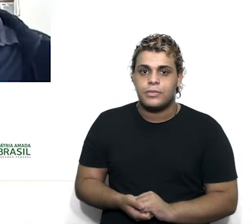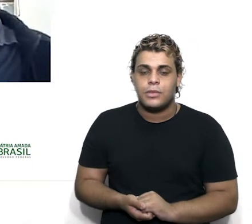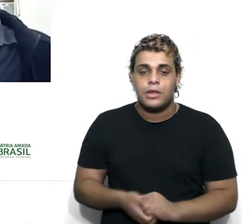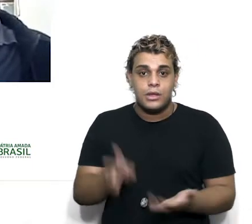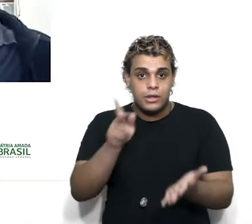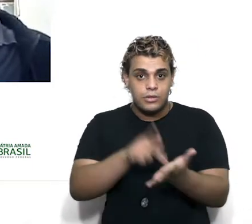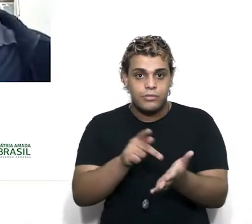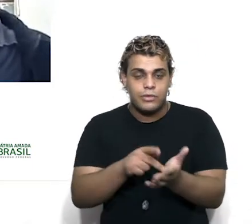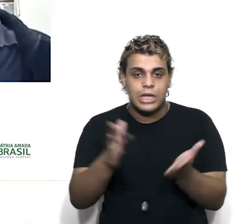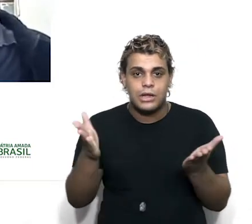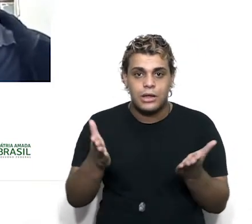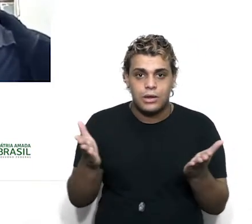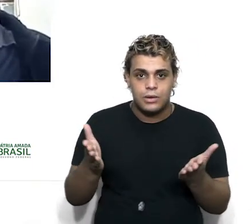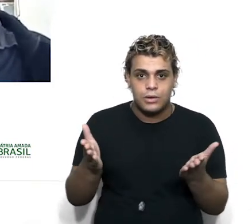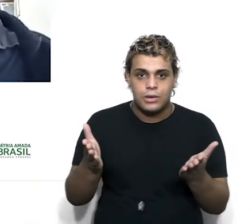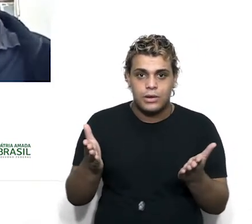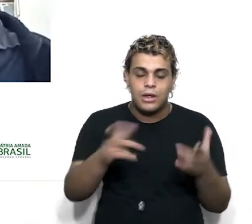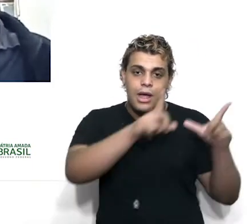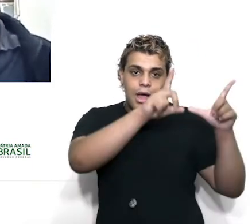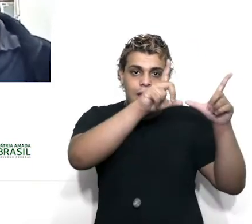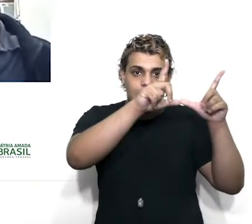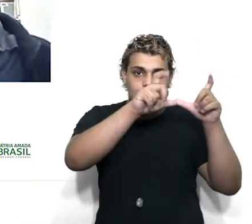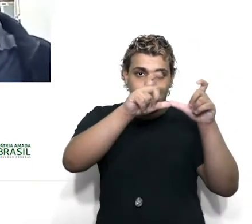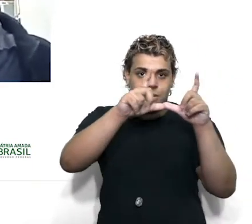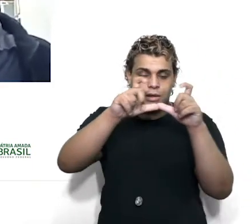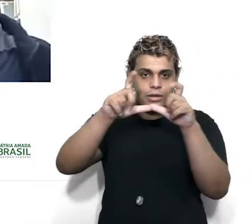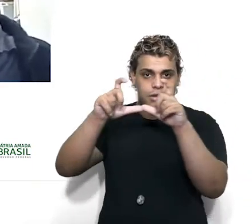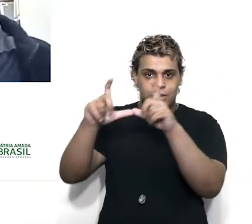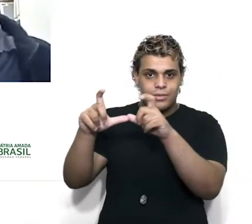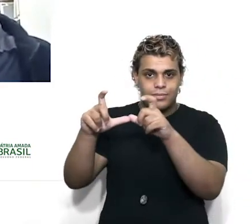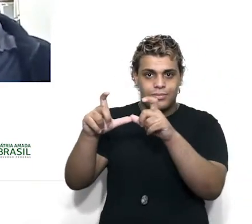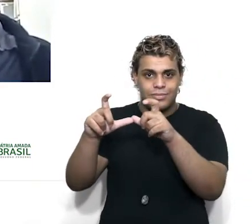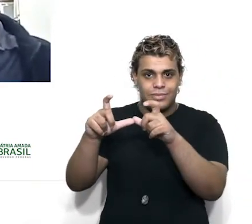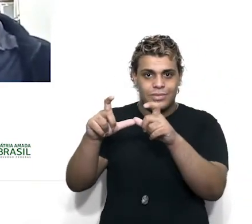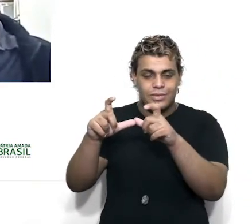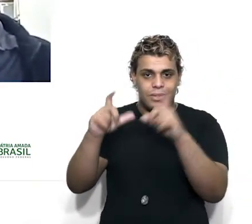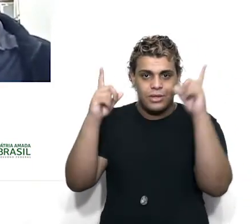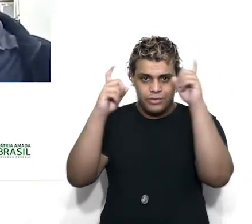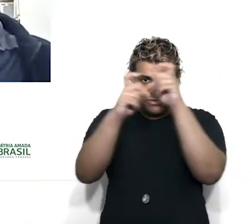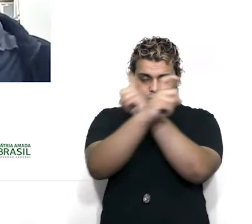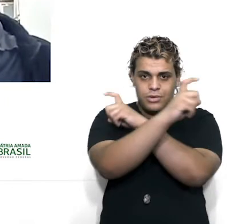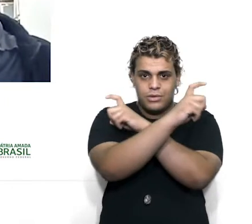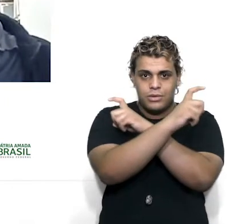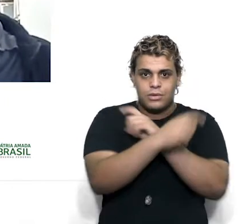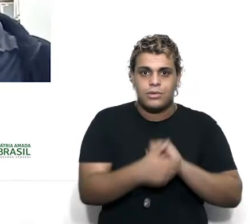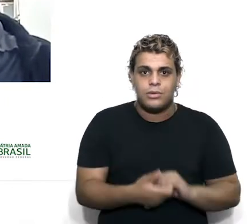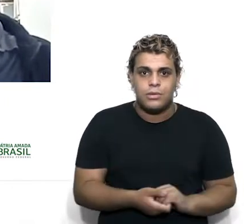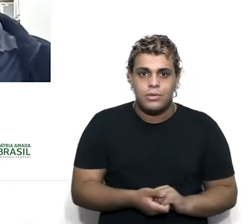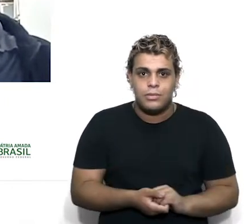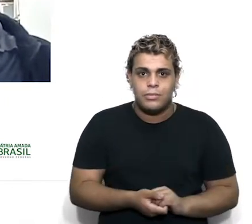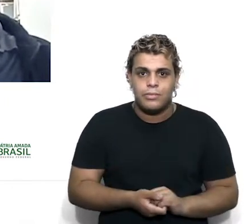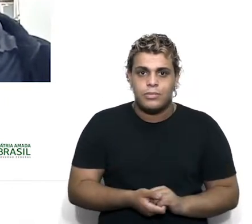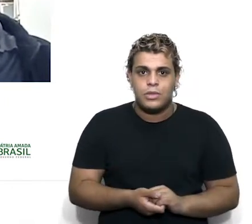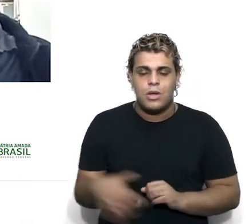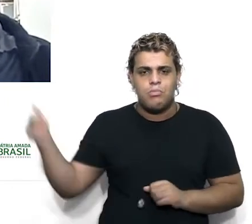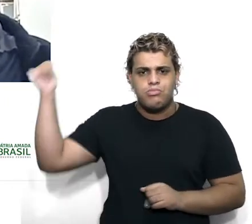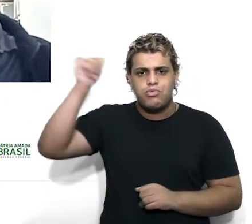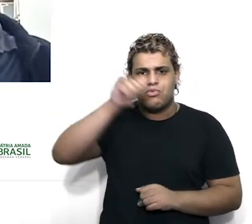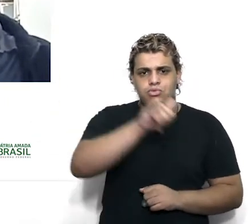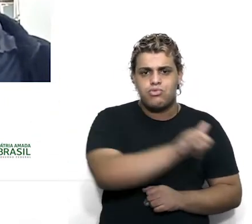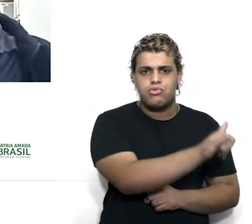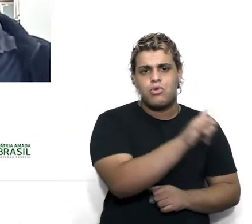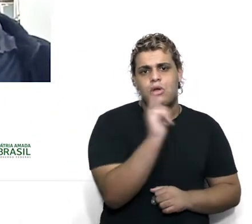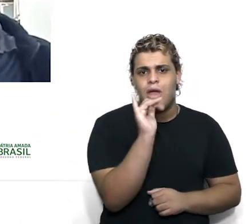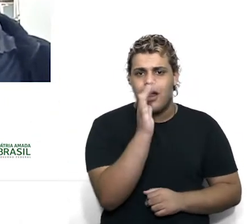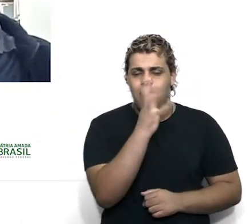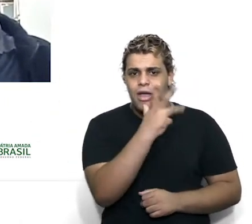agora as viagens têm uma parte dura, negativa, não é? Claro, o stress do aeroporto, quando se está